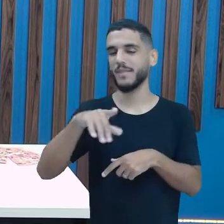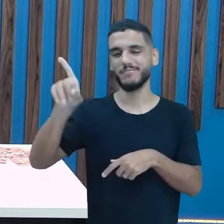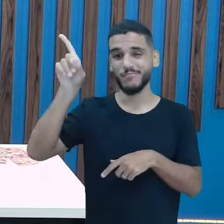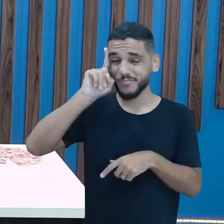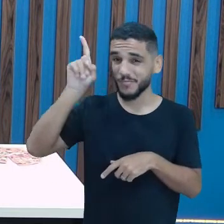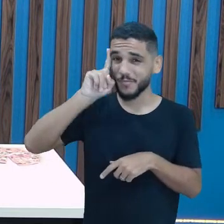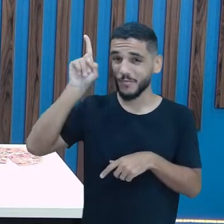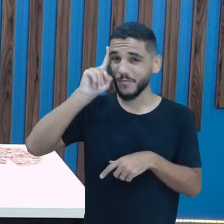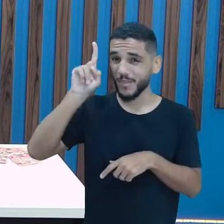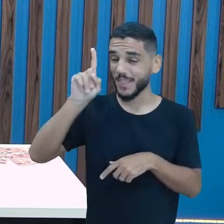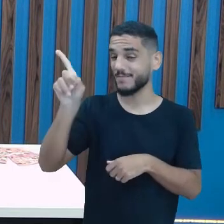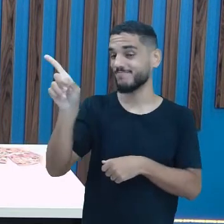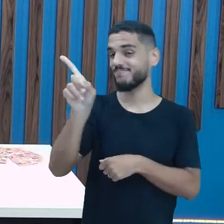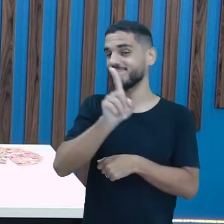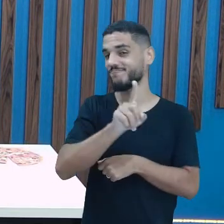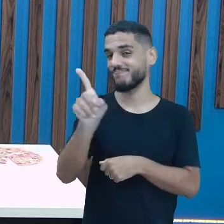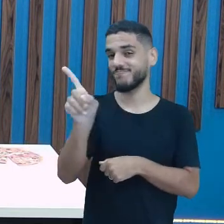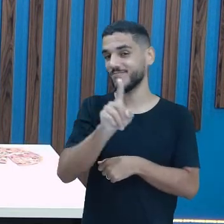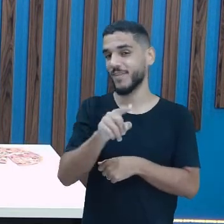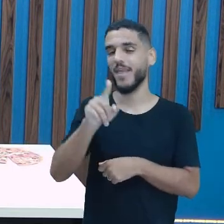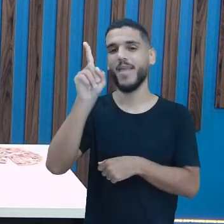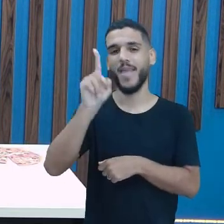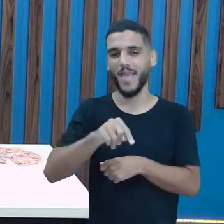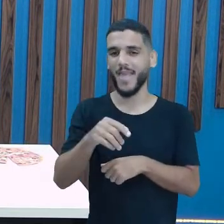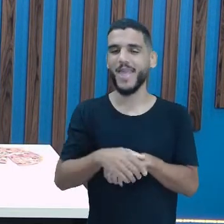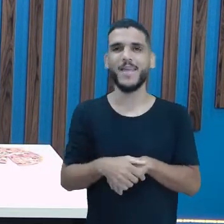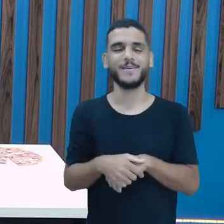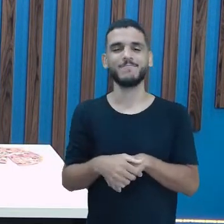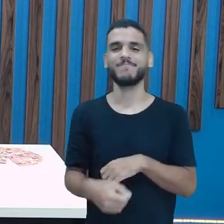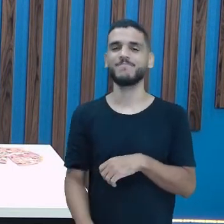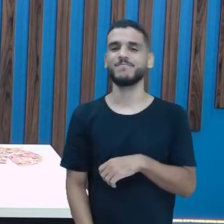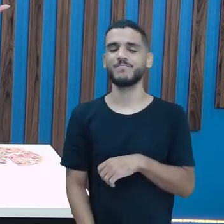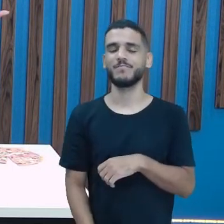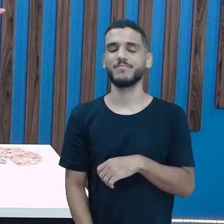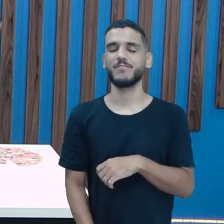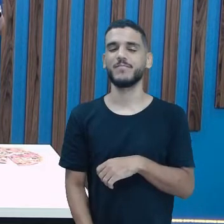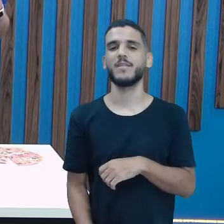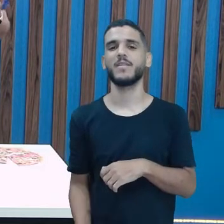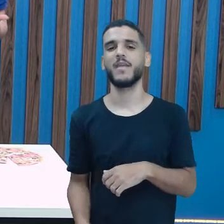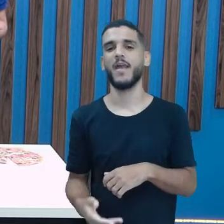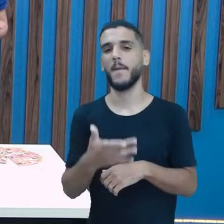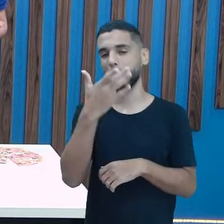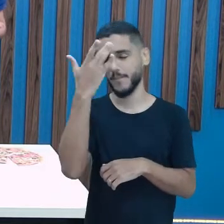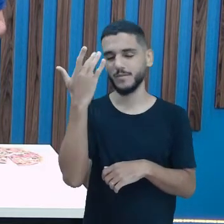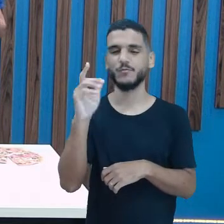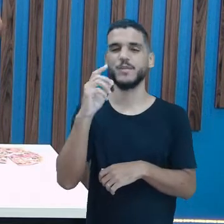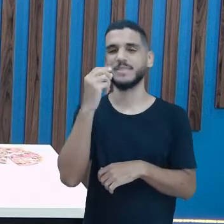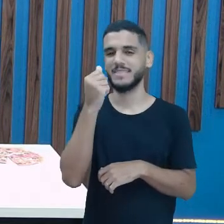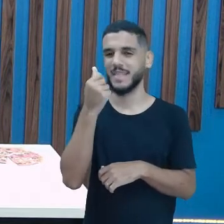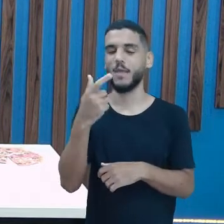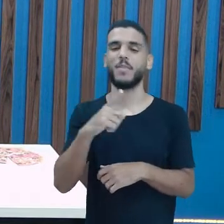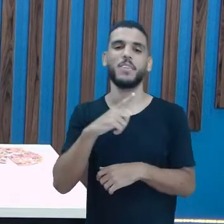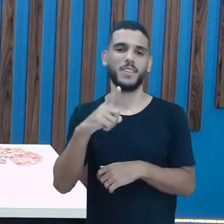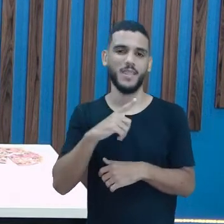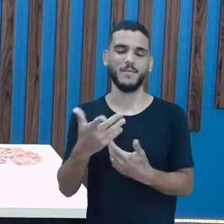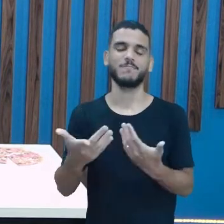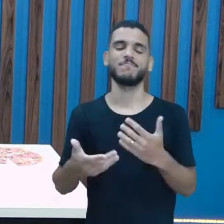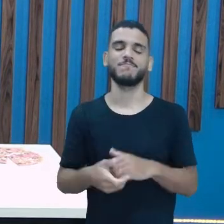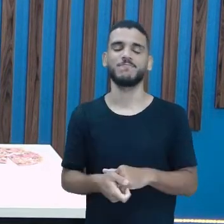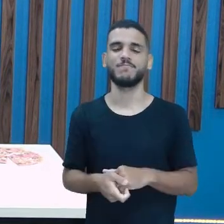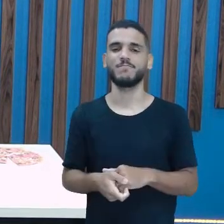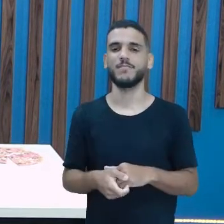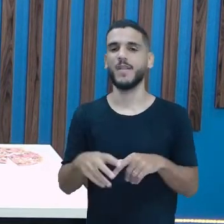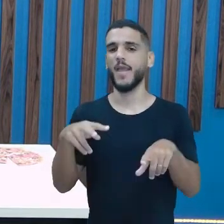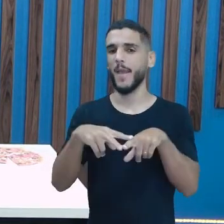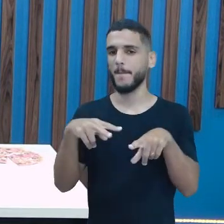os dias, né? Porque é muito rico em calorias, tem muito sódio, né? Muito sal. É um alimento que a gente